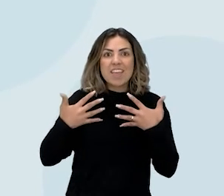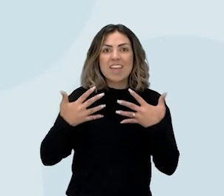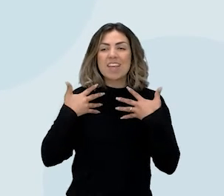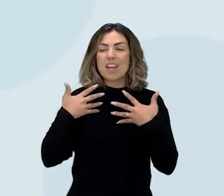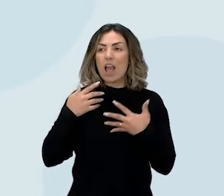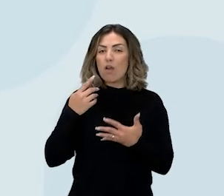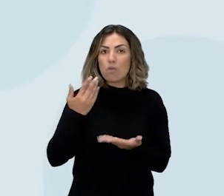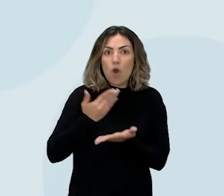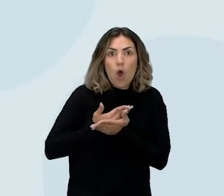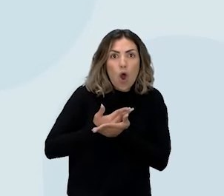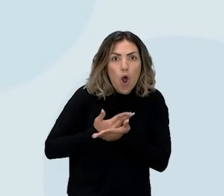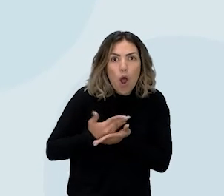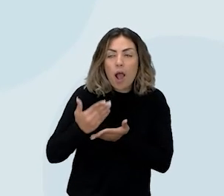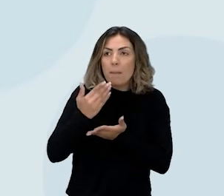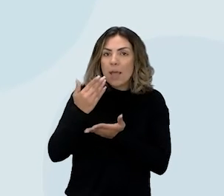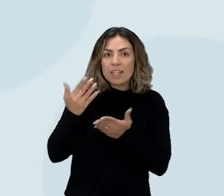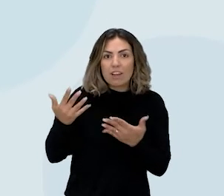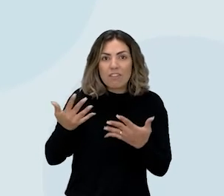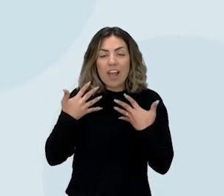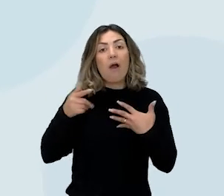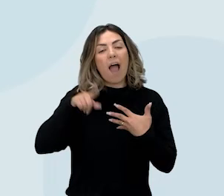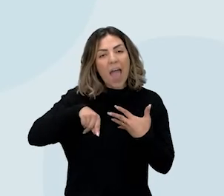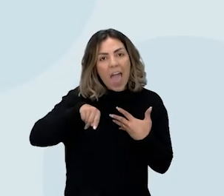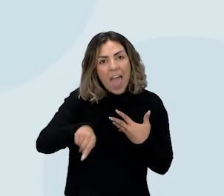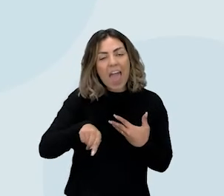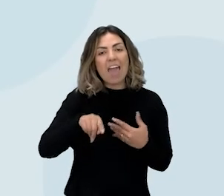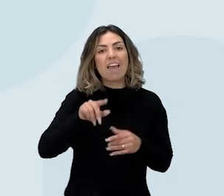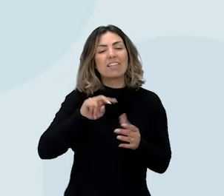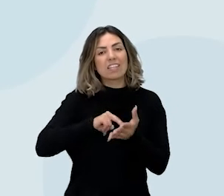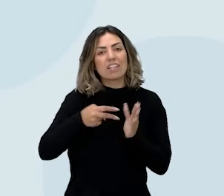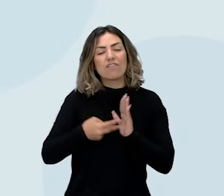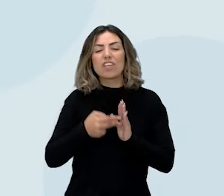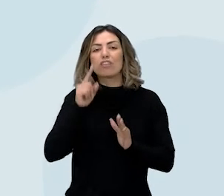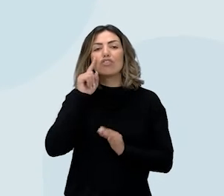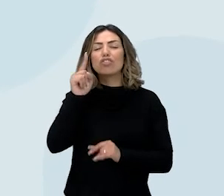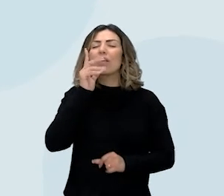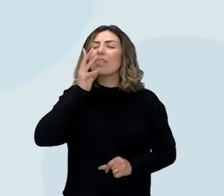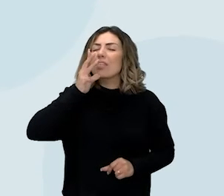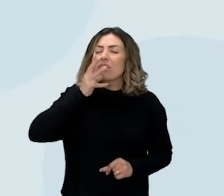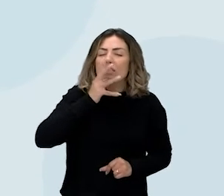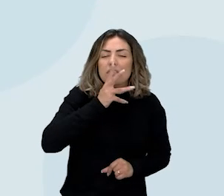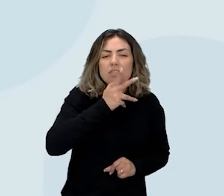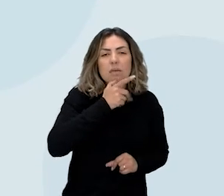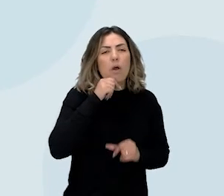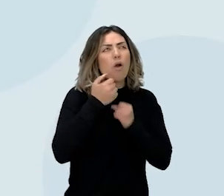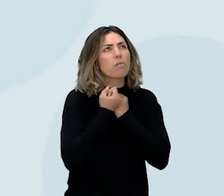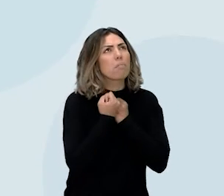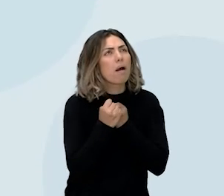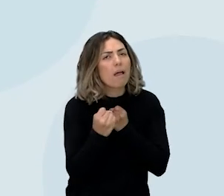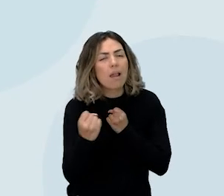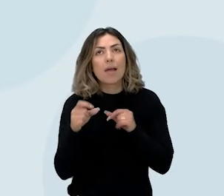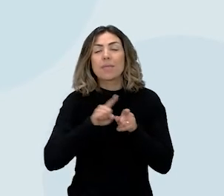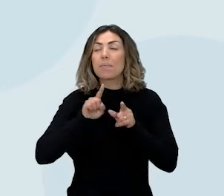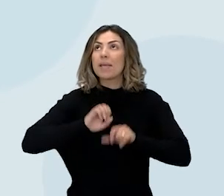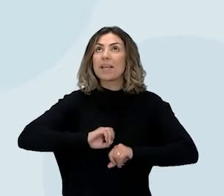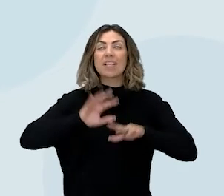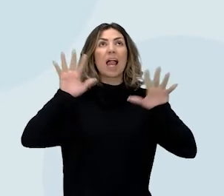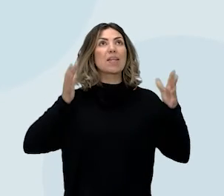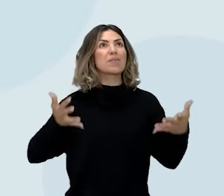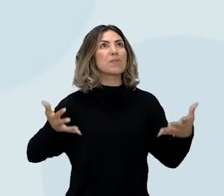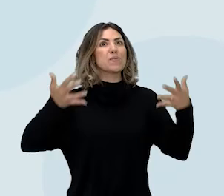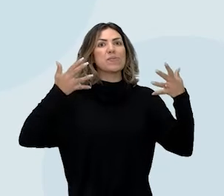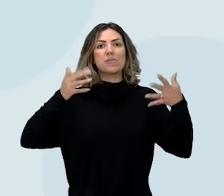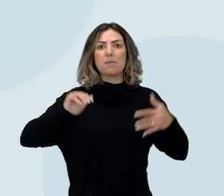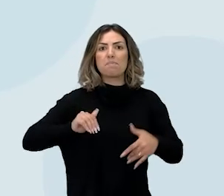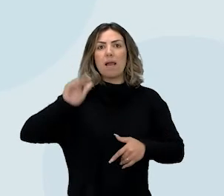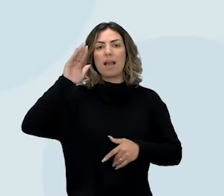do verão é o dia do solstício de verão. É o dia em que é maior, né? A iluminação é maior. É o